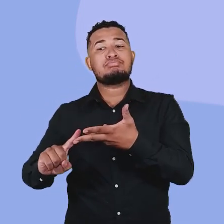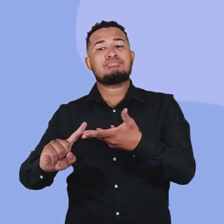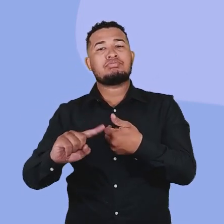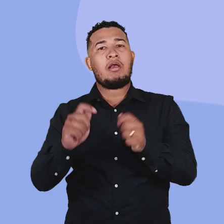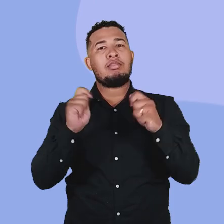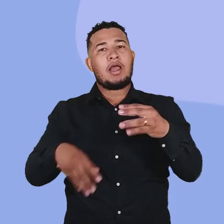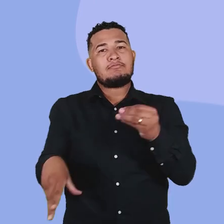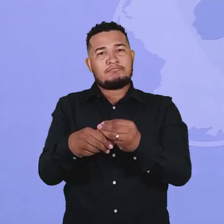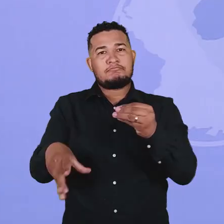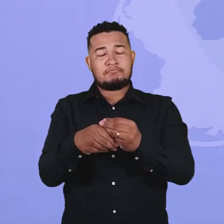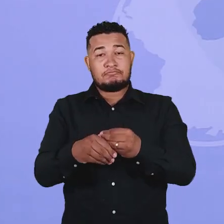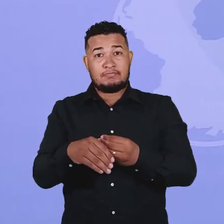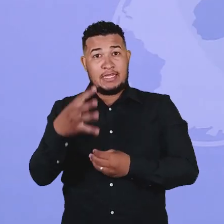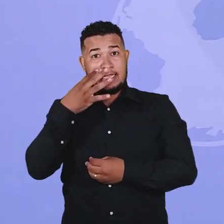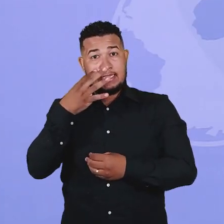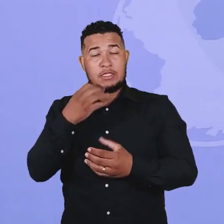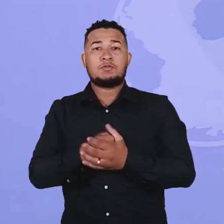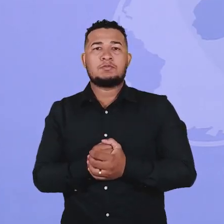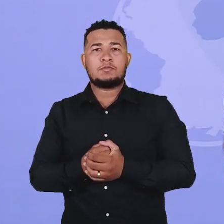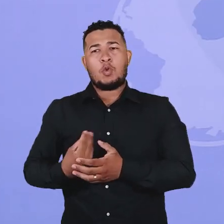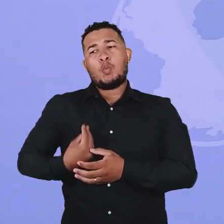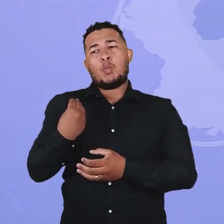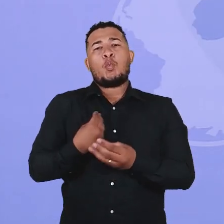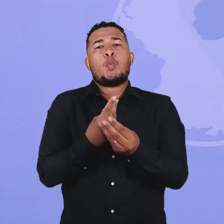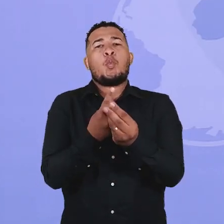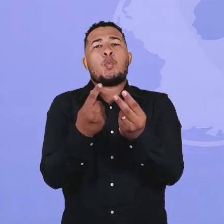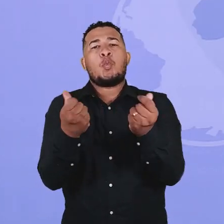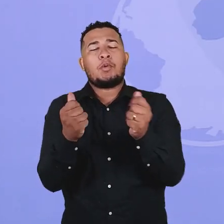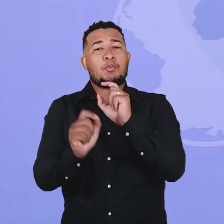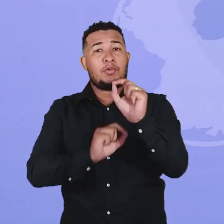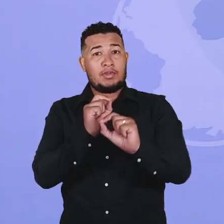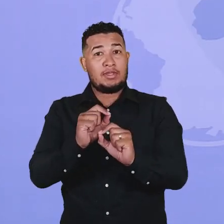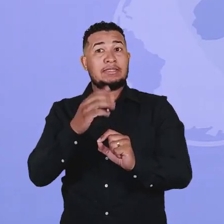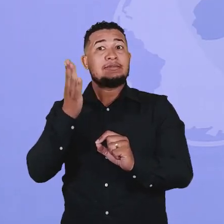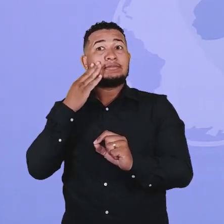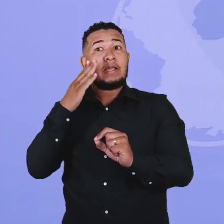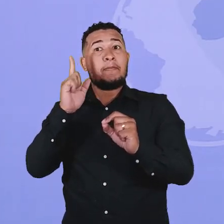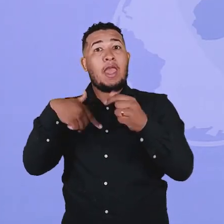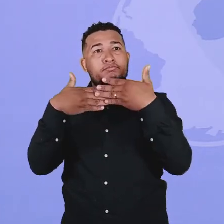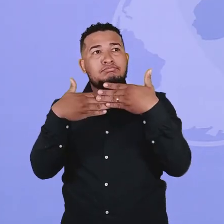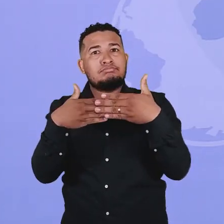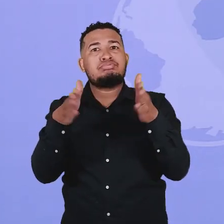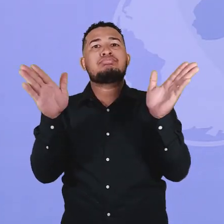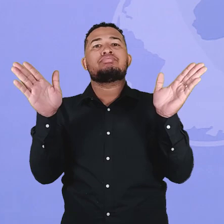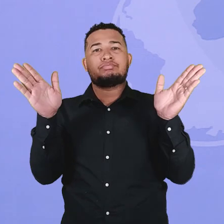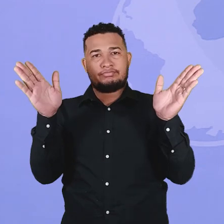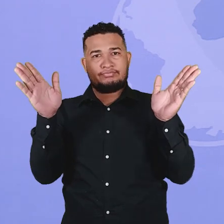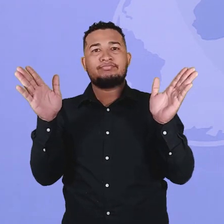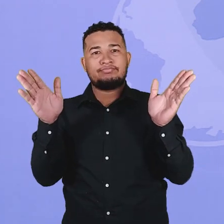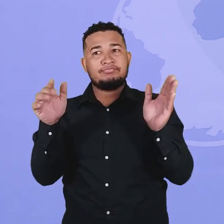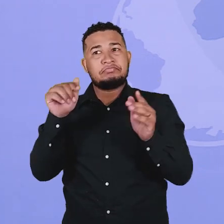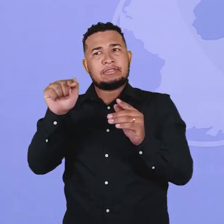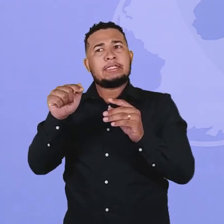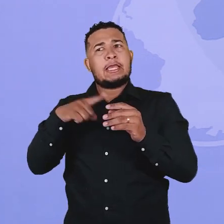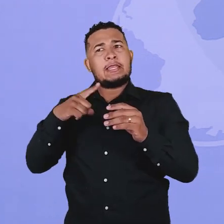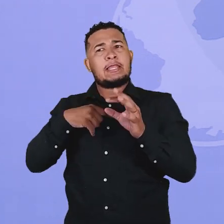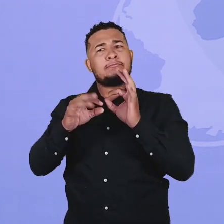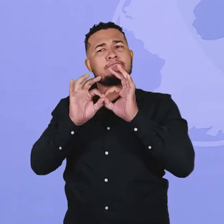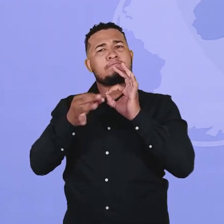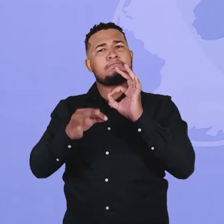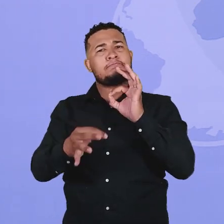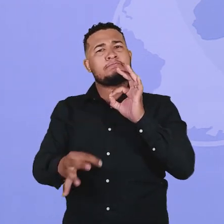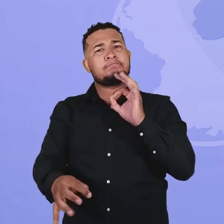vida humana. Então, preste atenção comigo. Qualidade de vida, dá para nós percebermos que é algo muito amplo, é algo